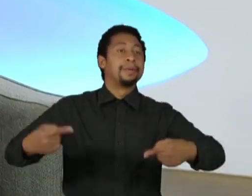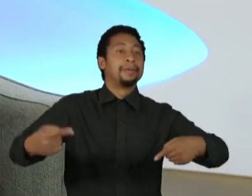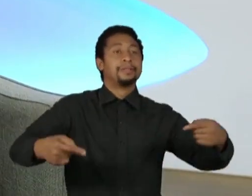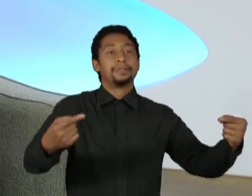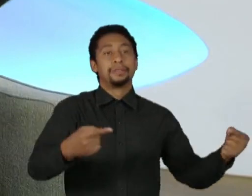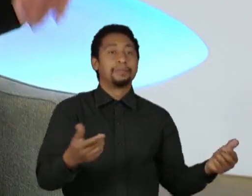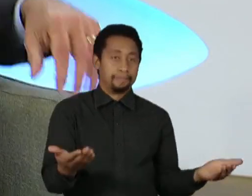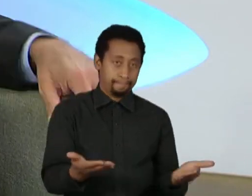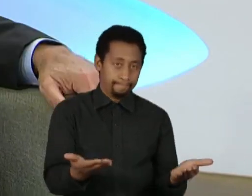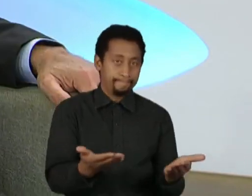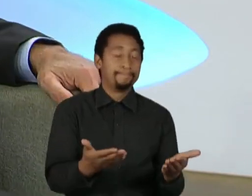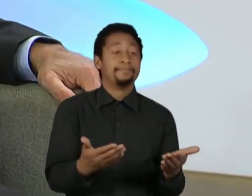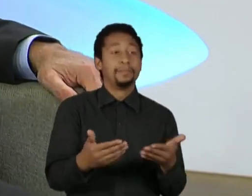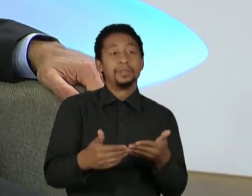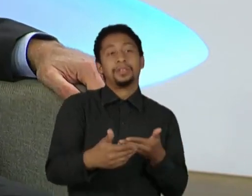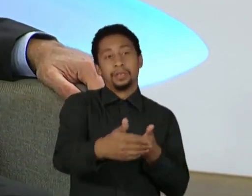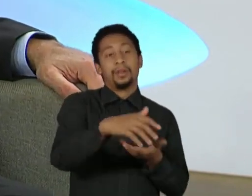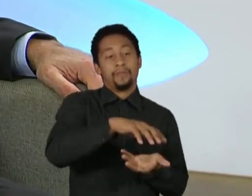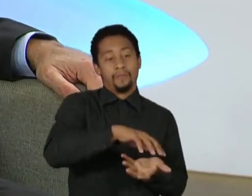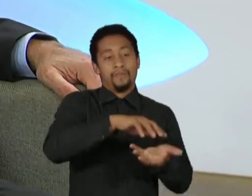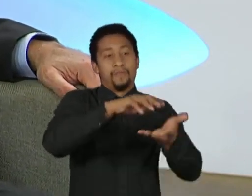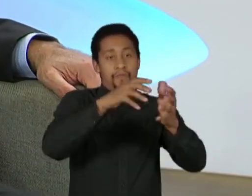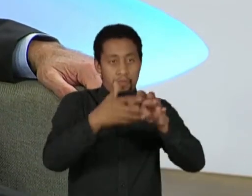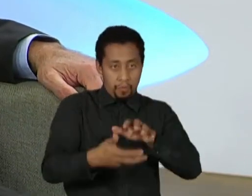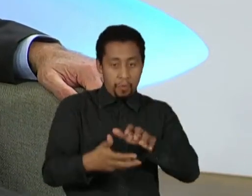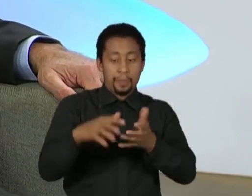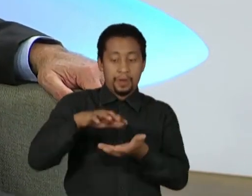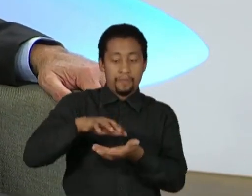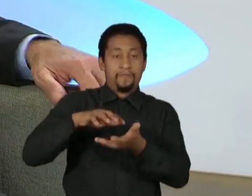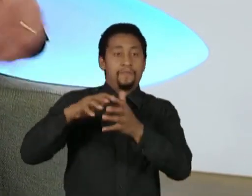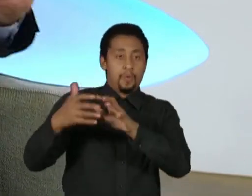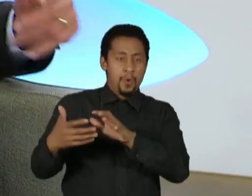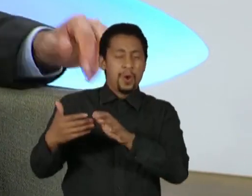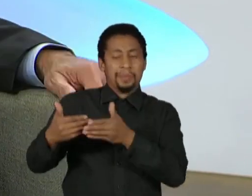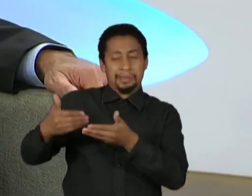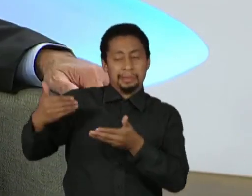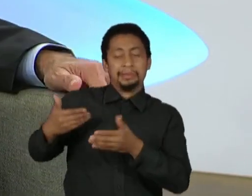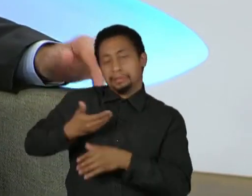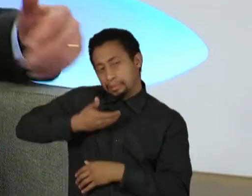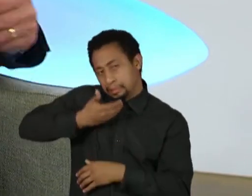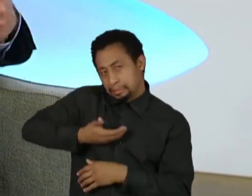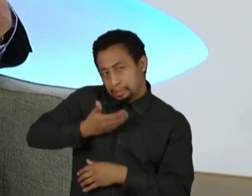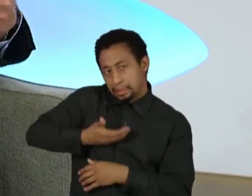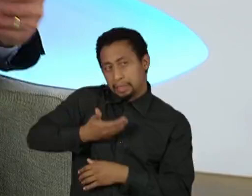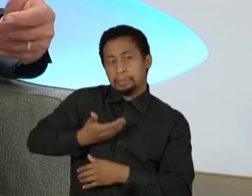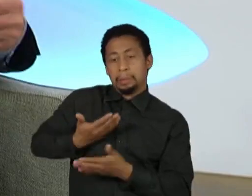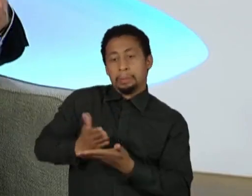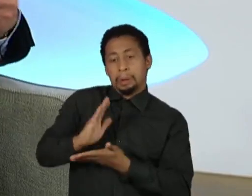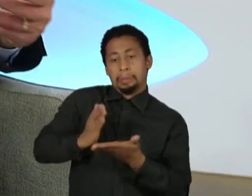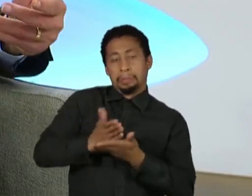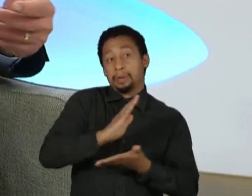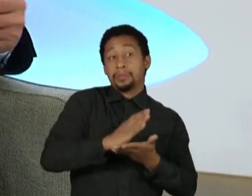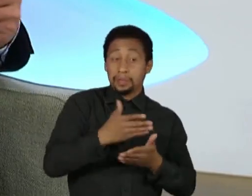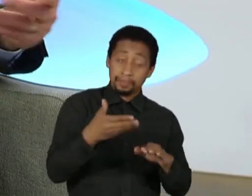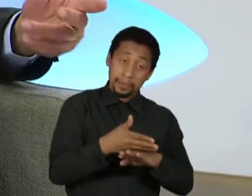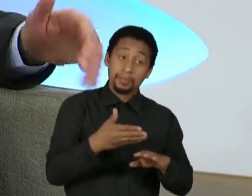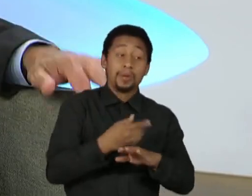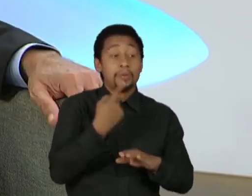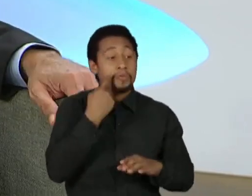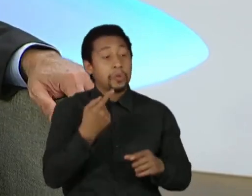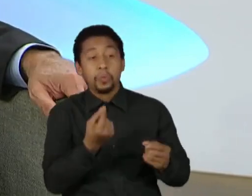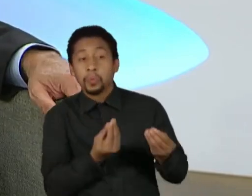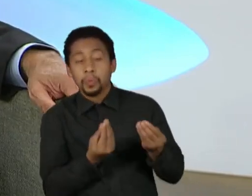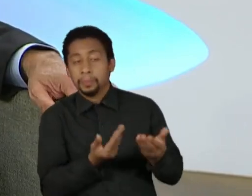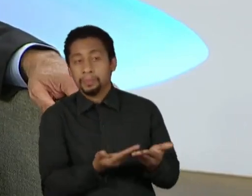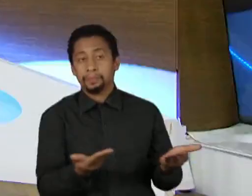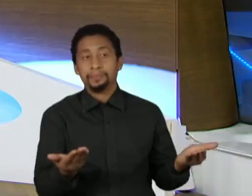travando agora em função dessas reformas feitas no final do ano então nós temos segurança participação agora Quanto é o momento